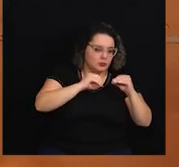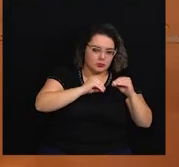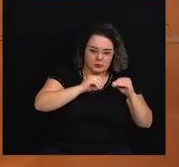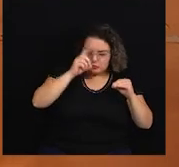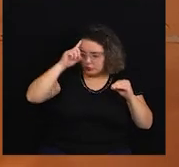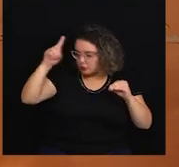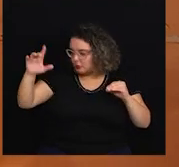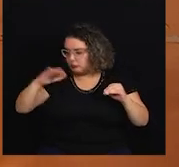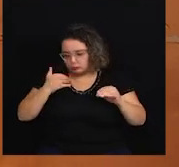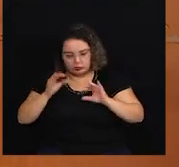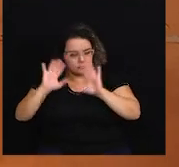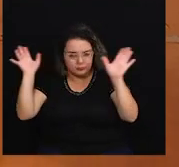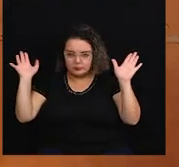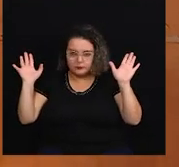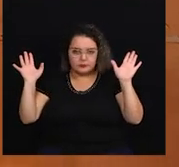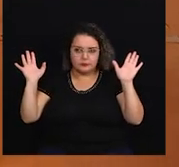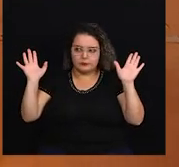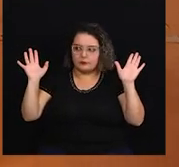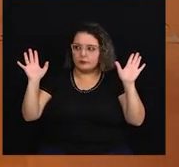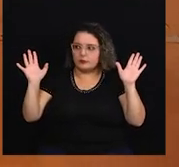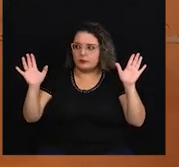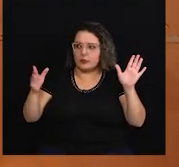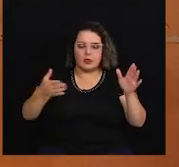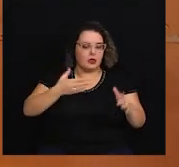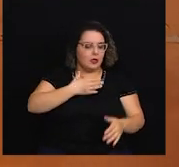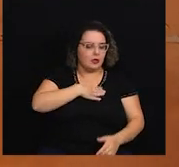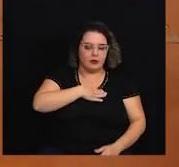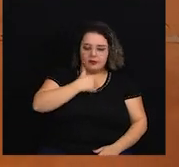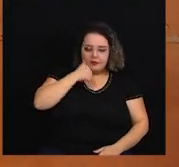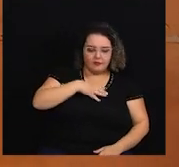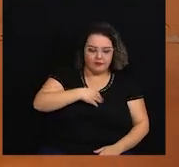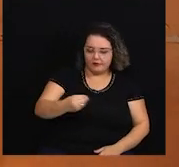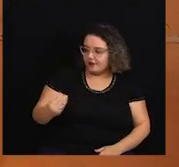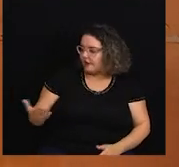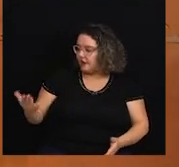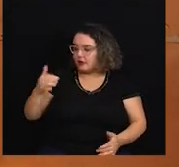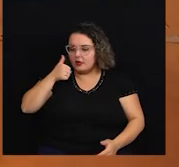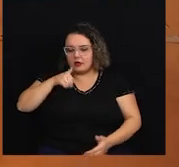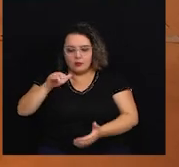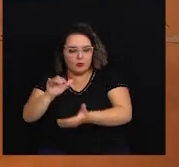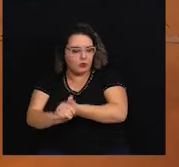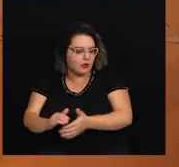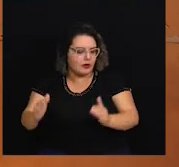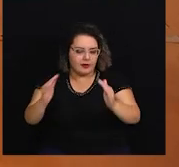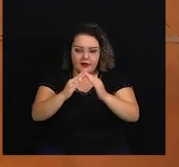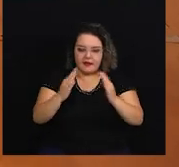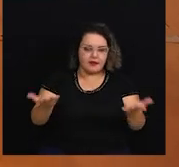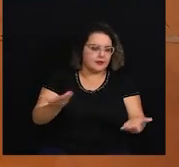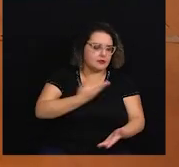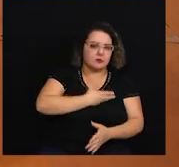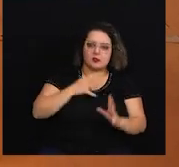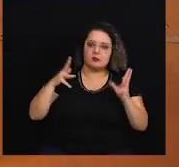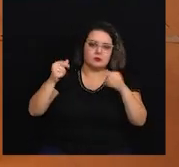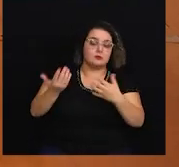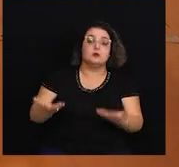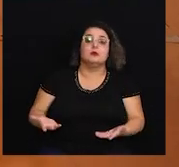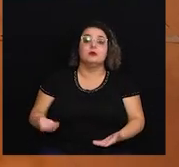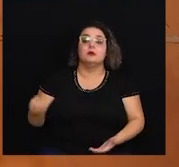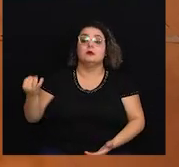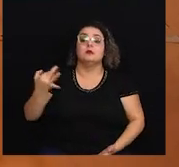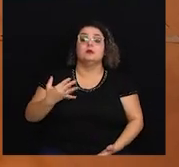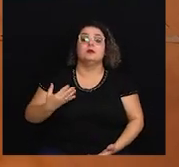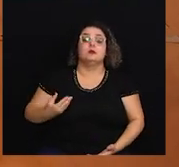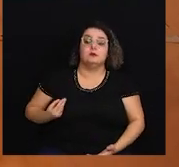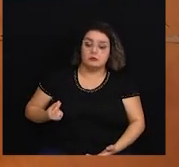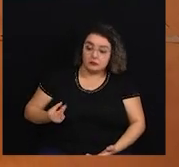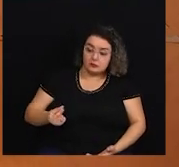rápido dele no dia a ponto de largar as filhas mulher casa amigos tudo isso em um quanto tempo que eu convivo com isso então